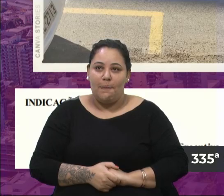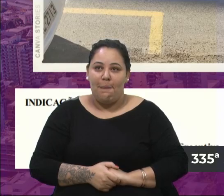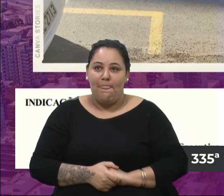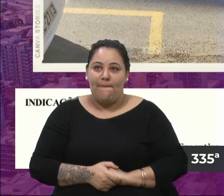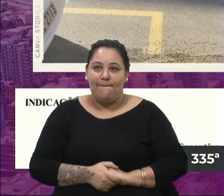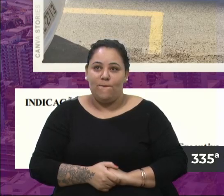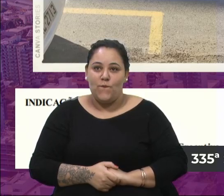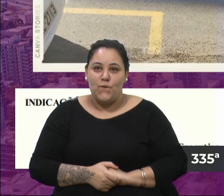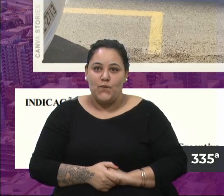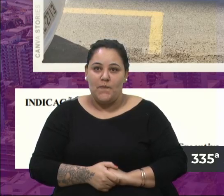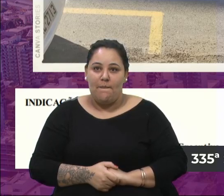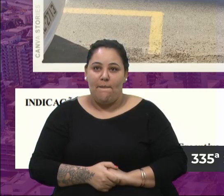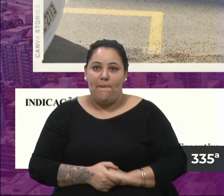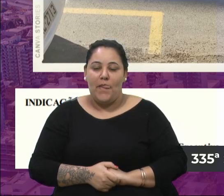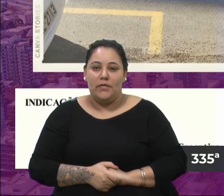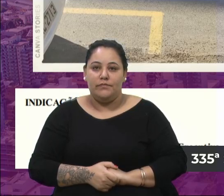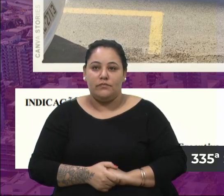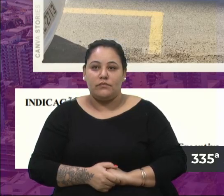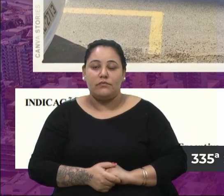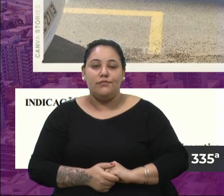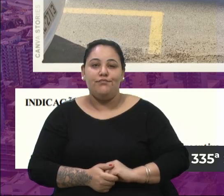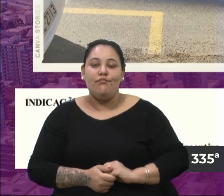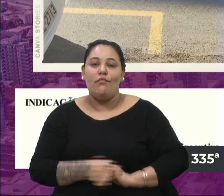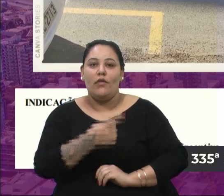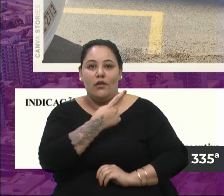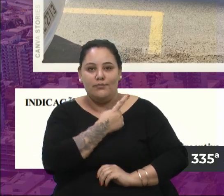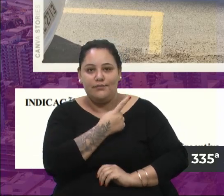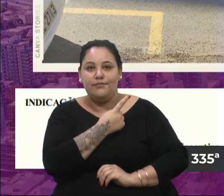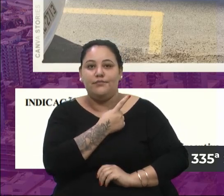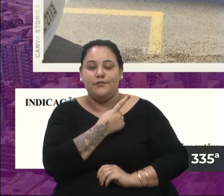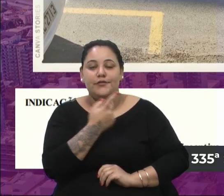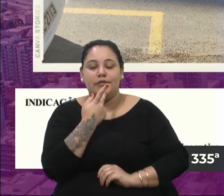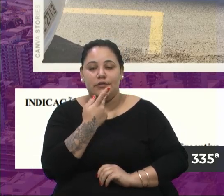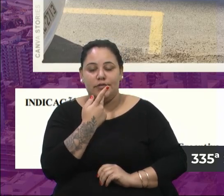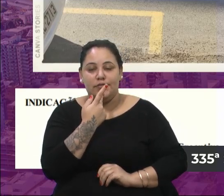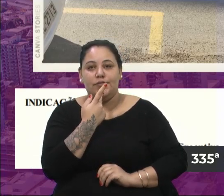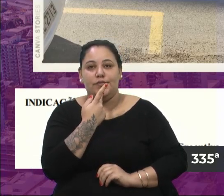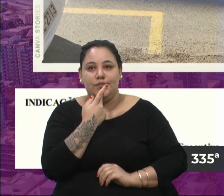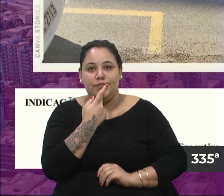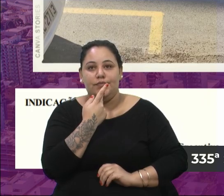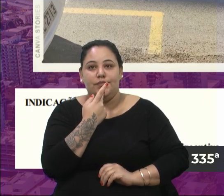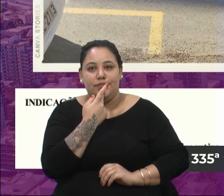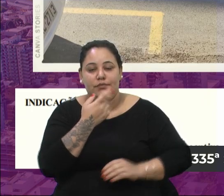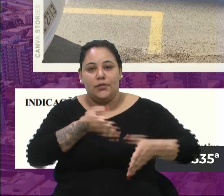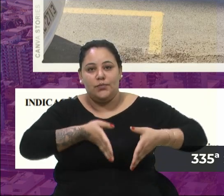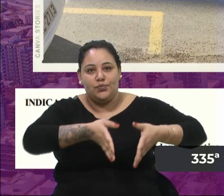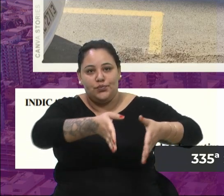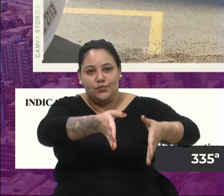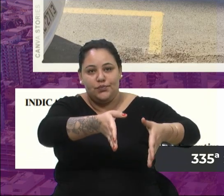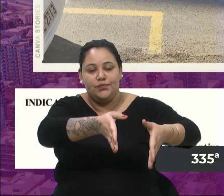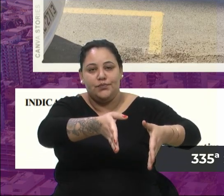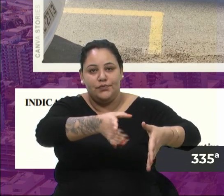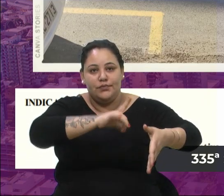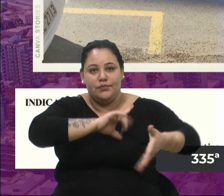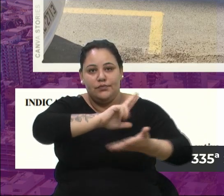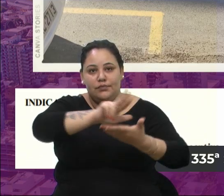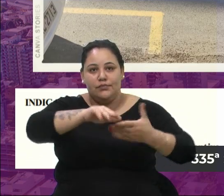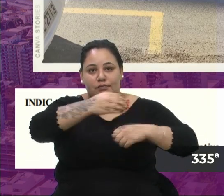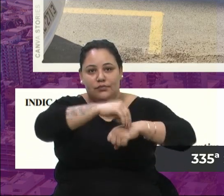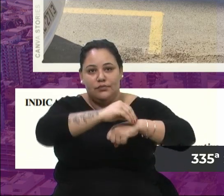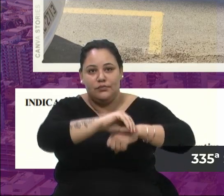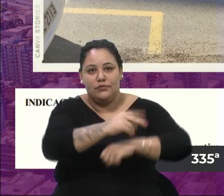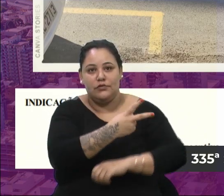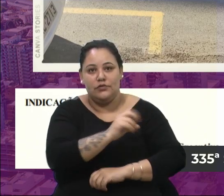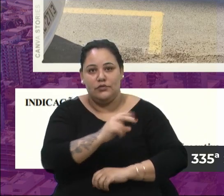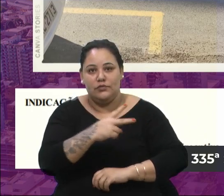Aqui a questão do trânsito, né? Foram várias indicações, essas de 2023, mas